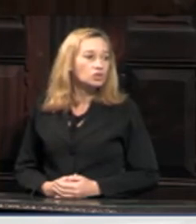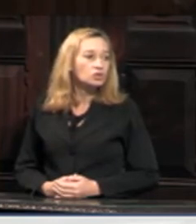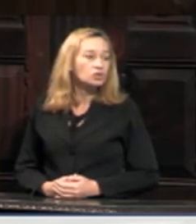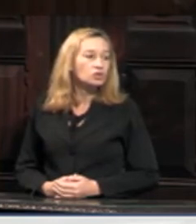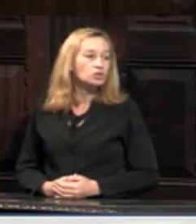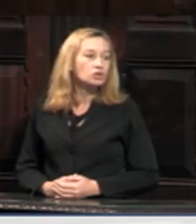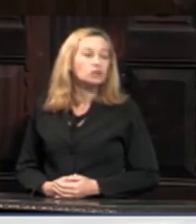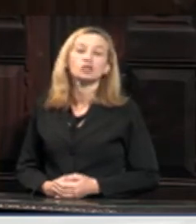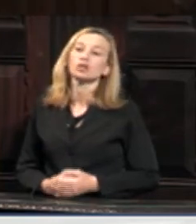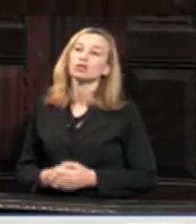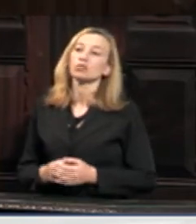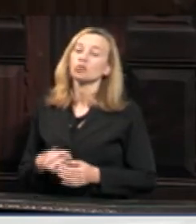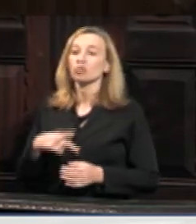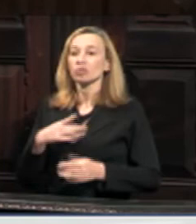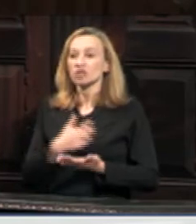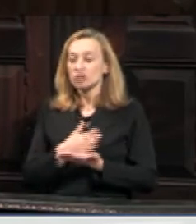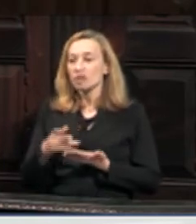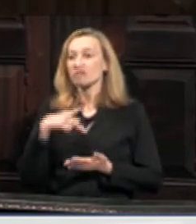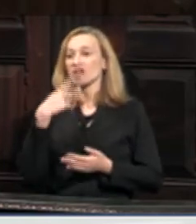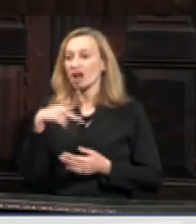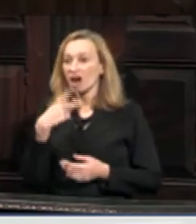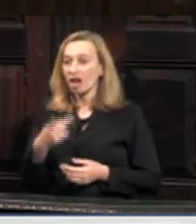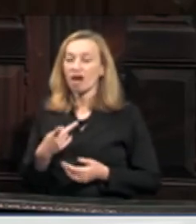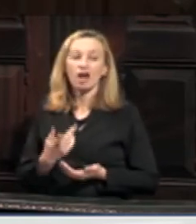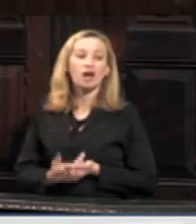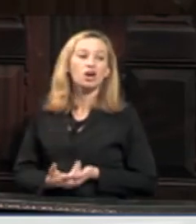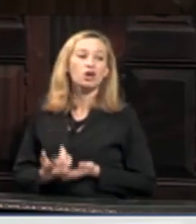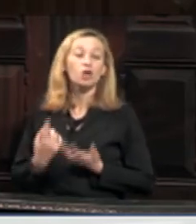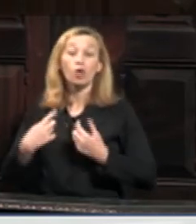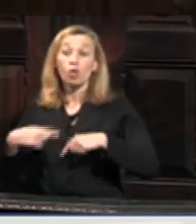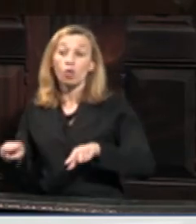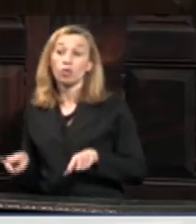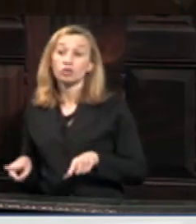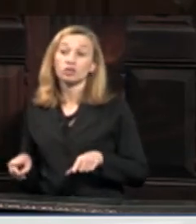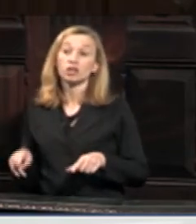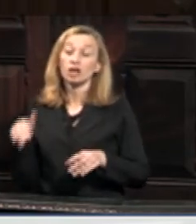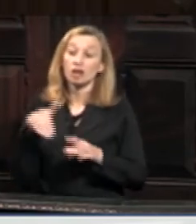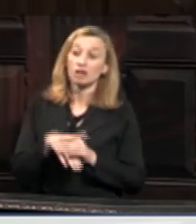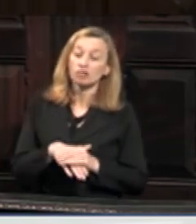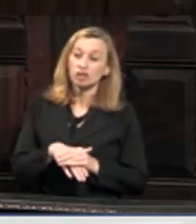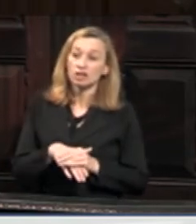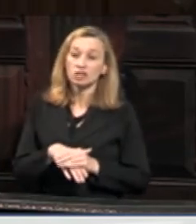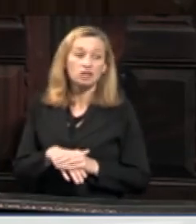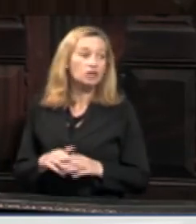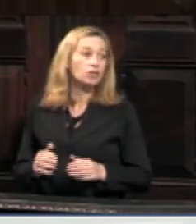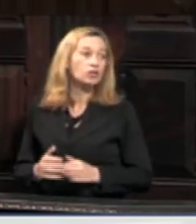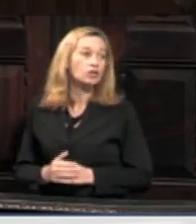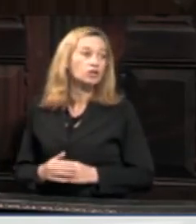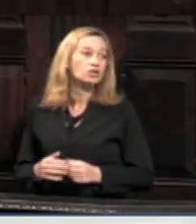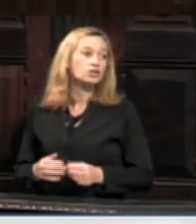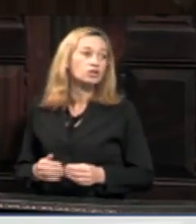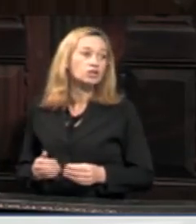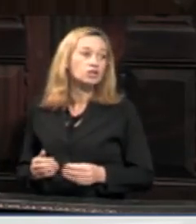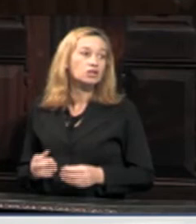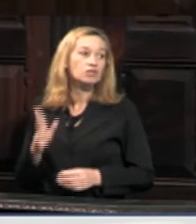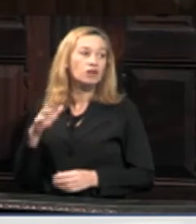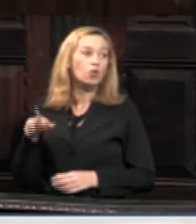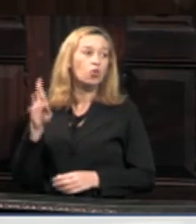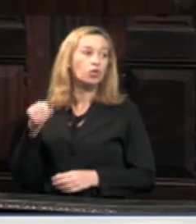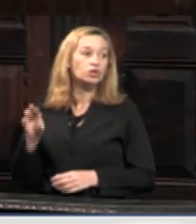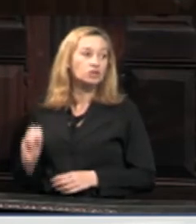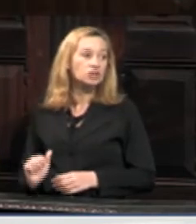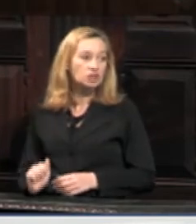Então também é importante que para todos valham esta máxima de que quando as urnas falam,